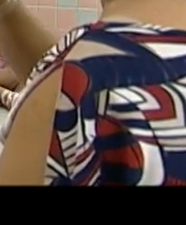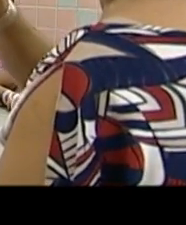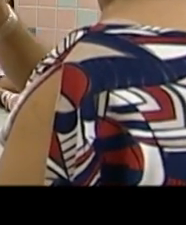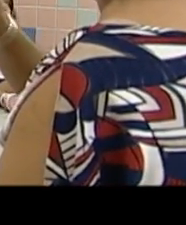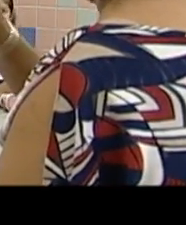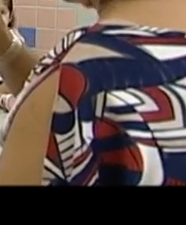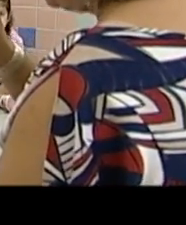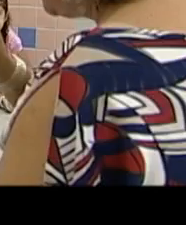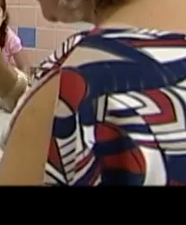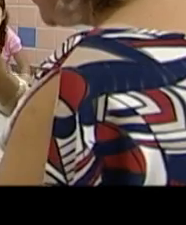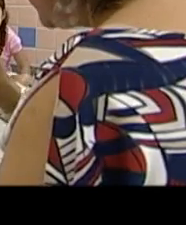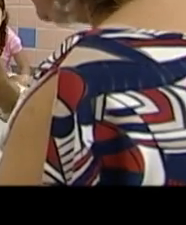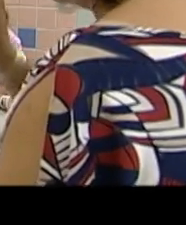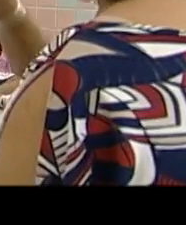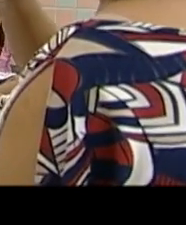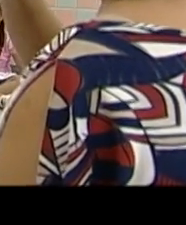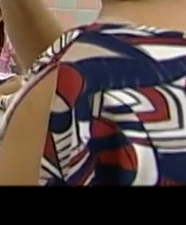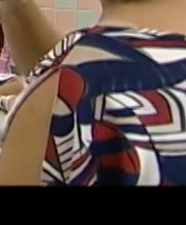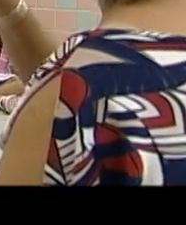essa?